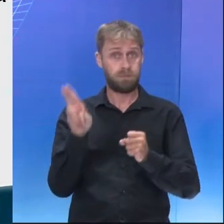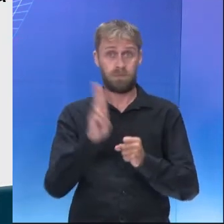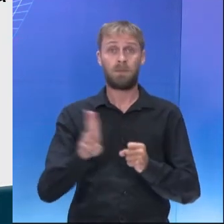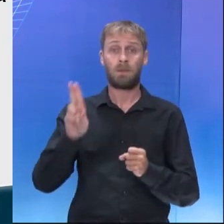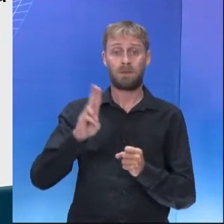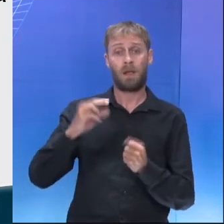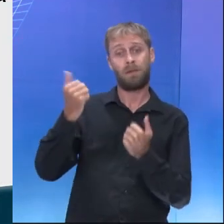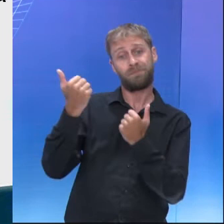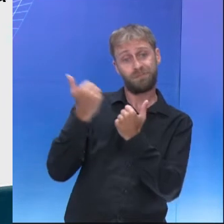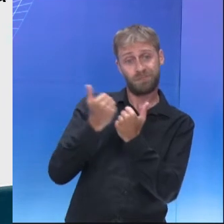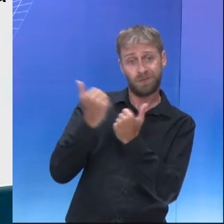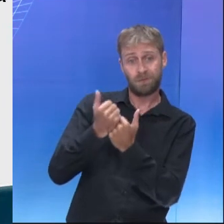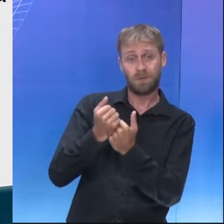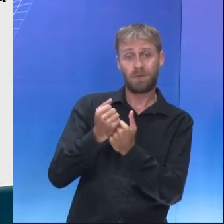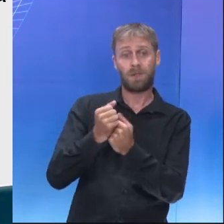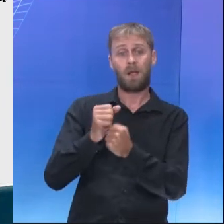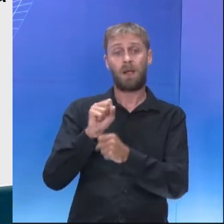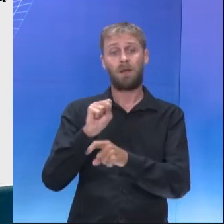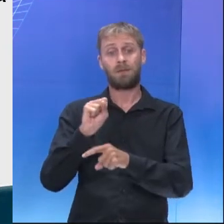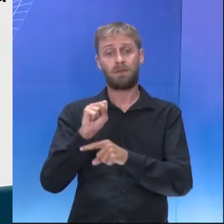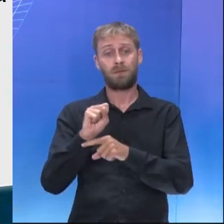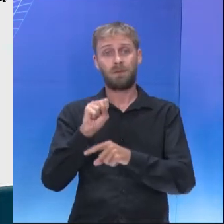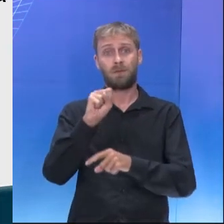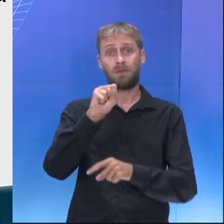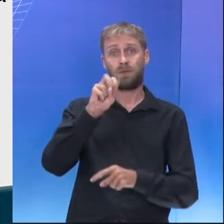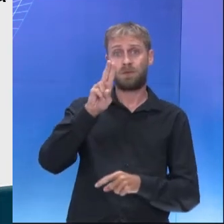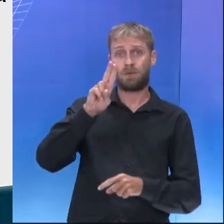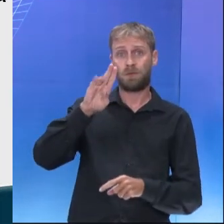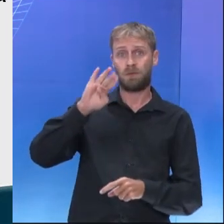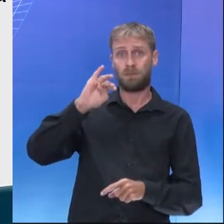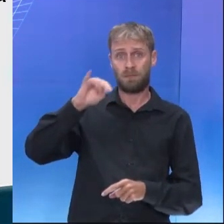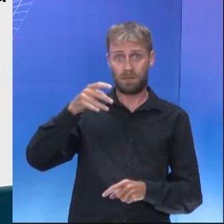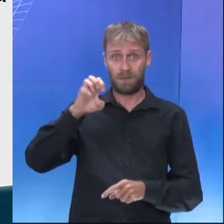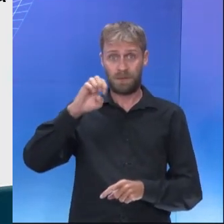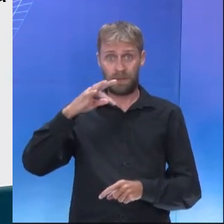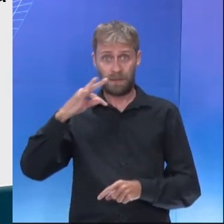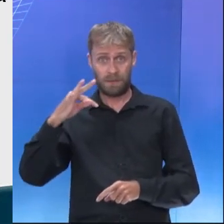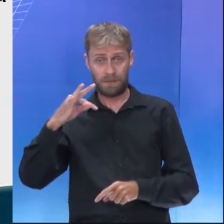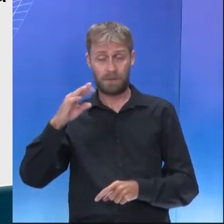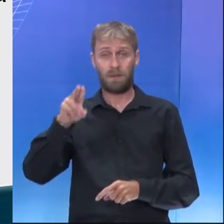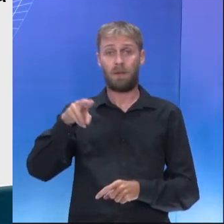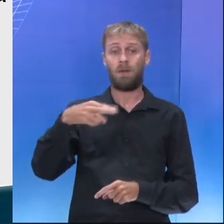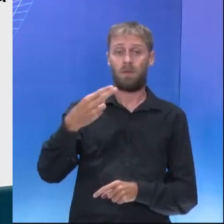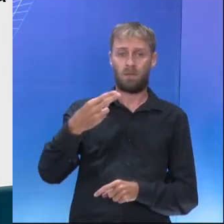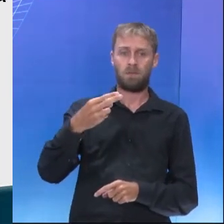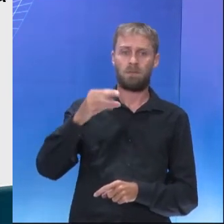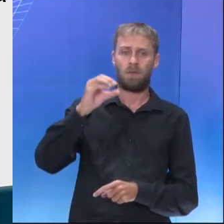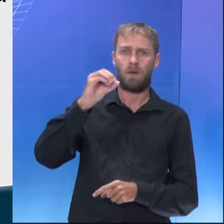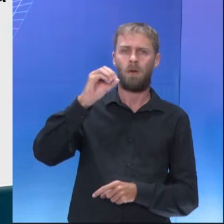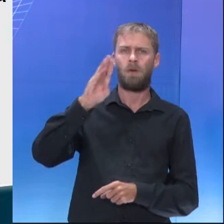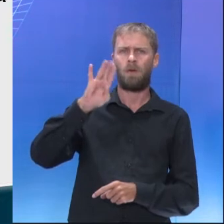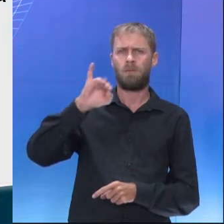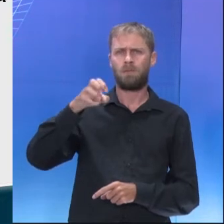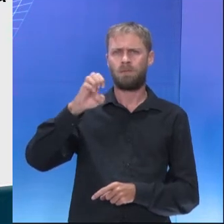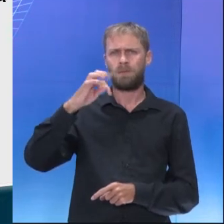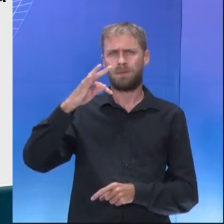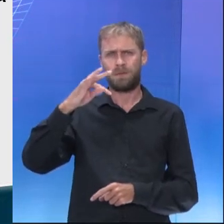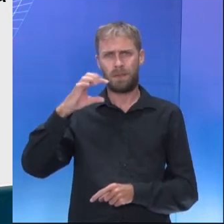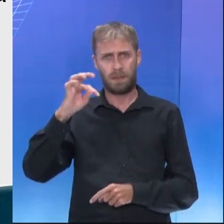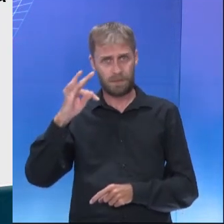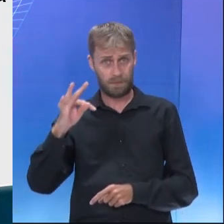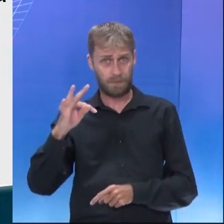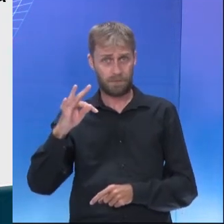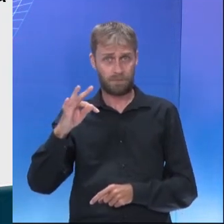be used to replace the subject or object of a sentence. Então, você vai substituir